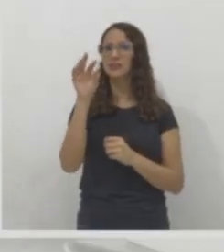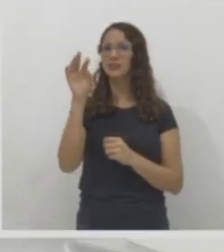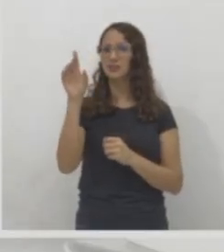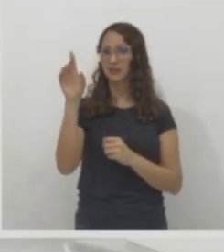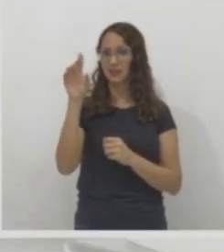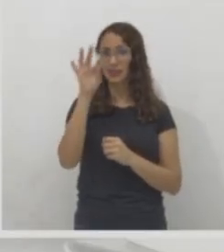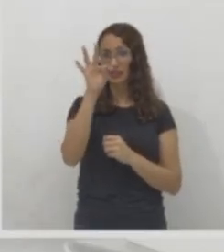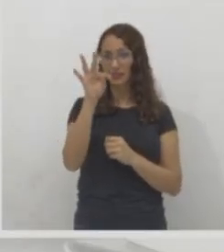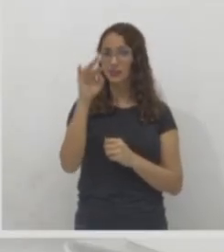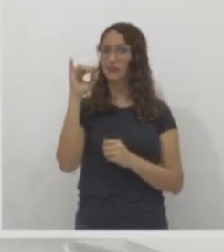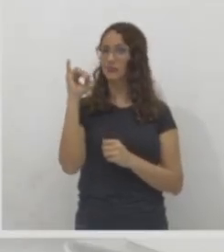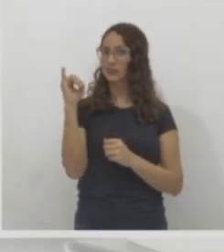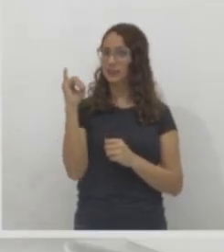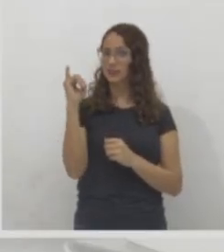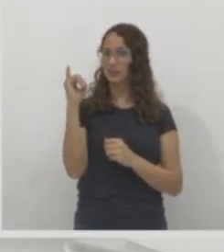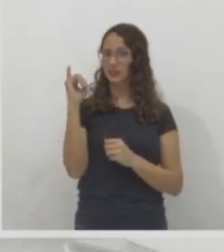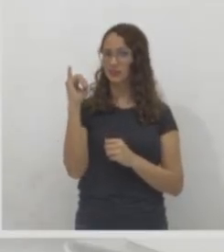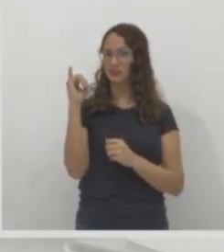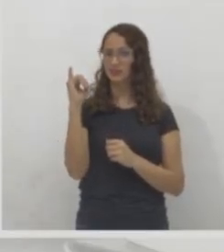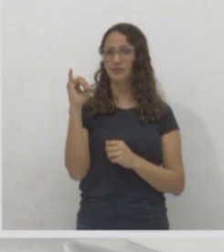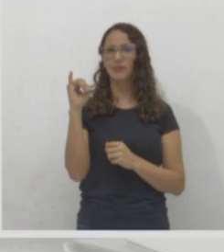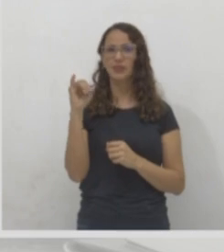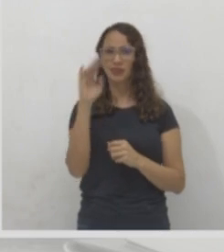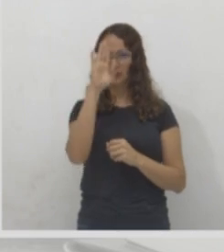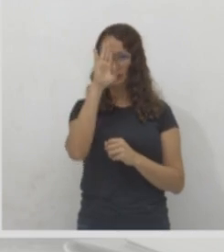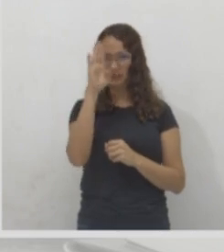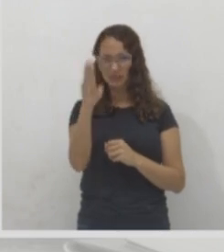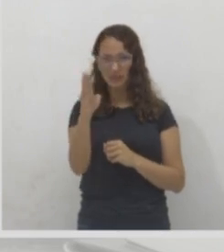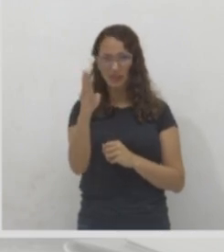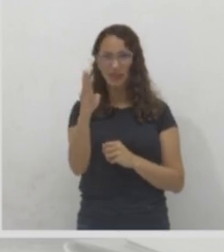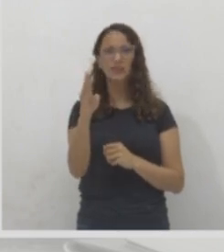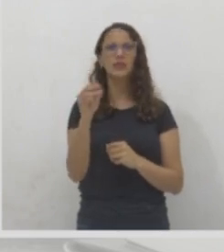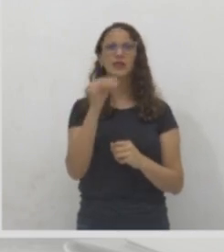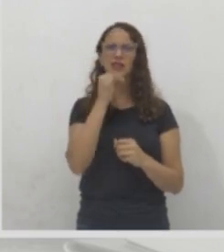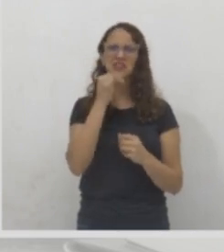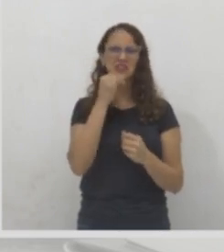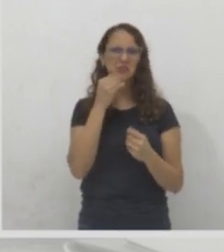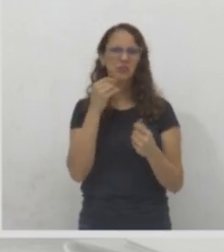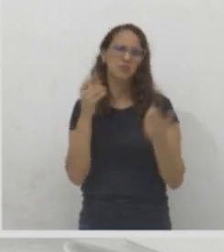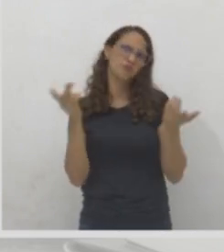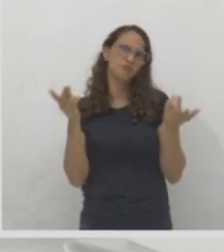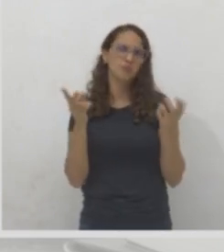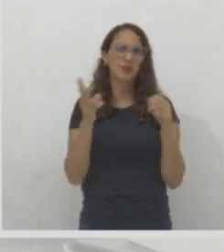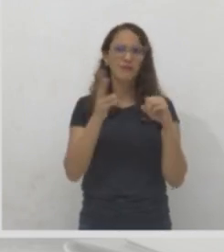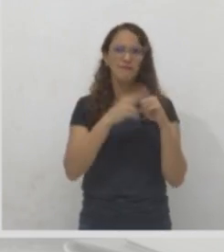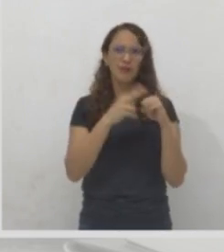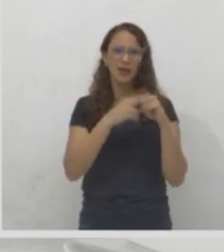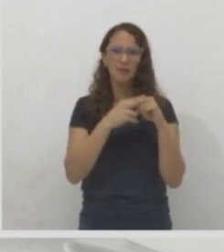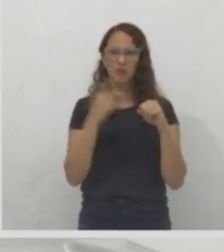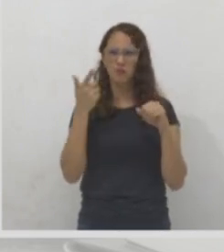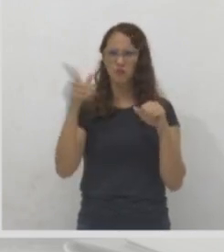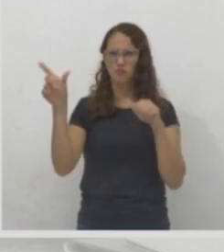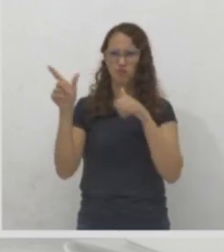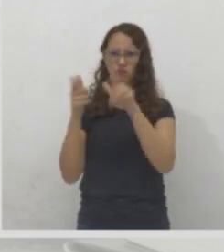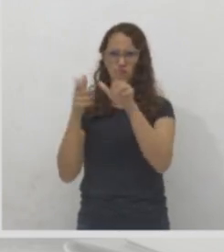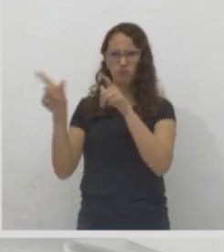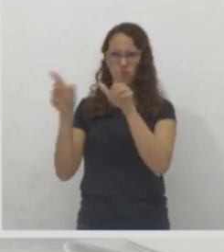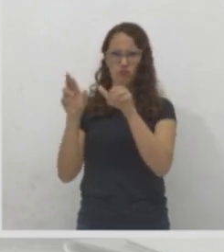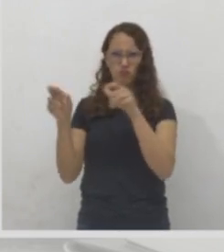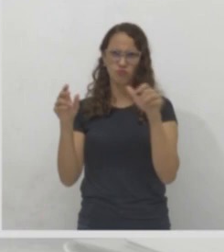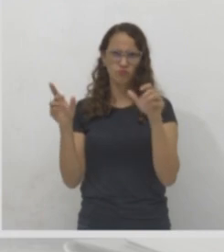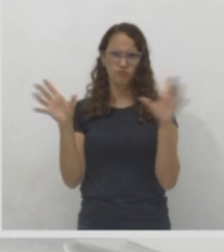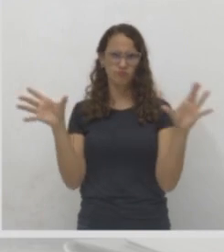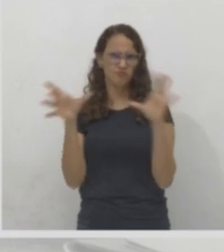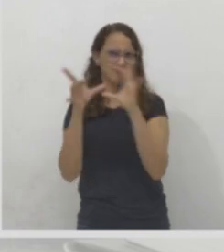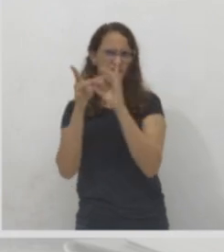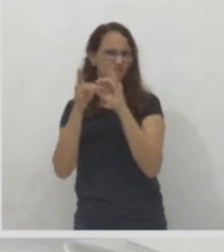certo? Direta é quando eu não preciso de nenhum tipo de elemento para fazer essa ligação.